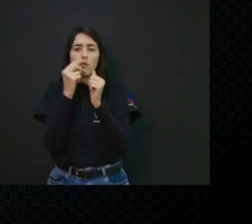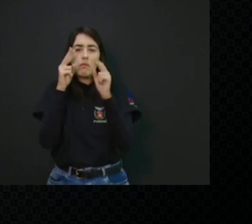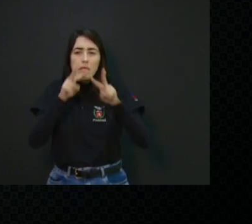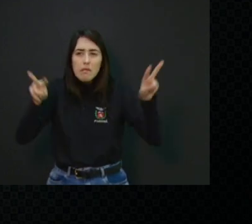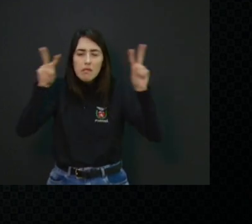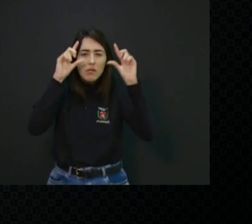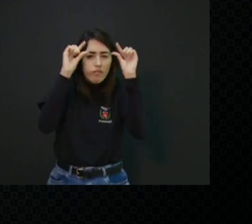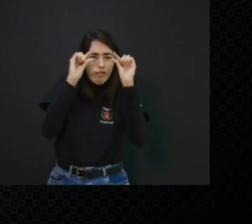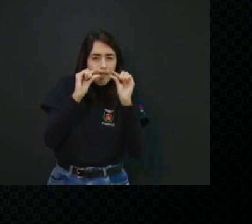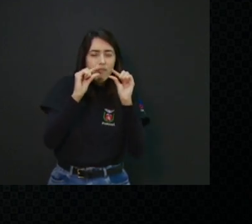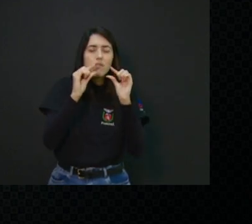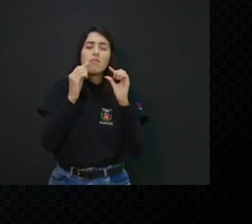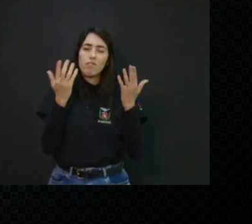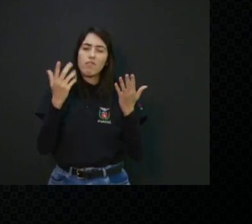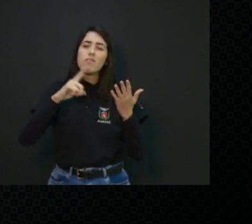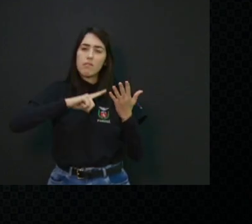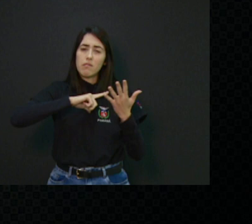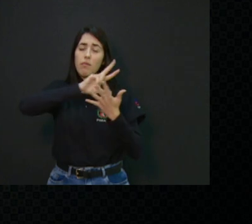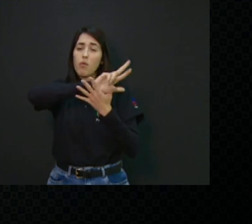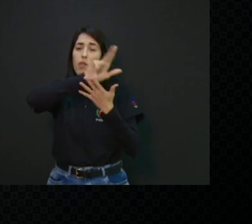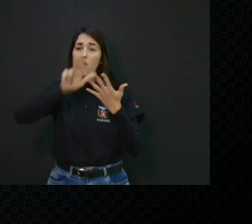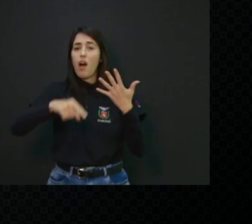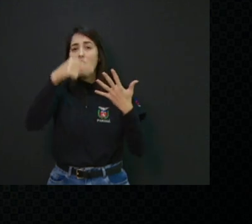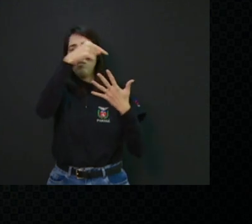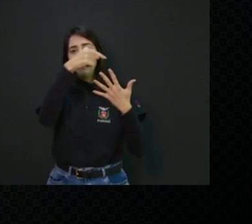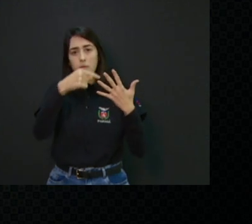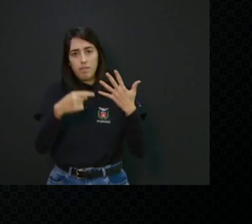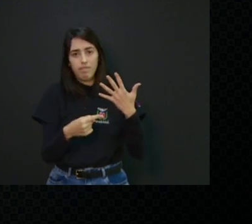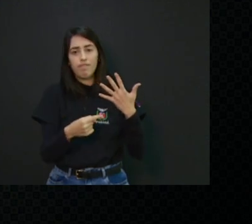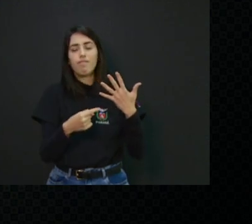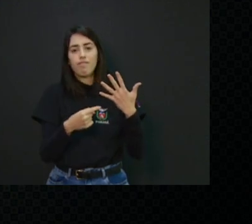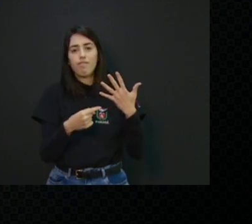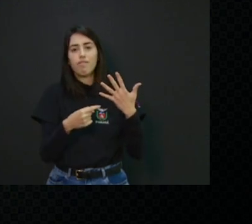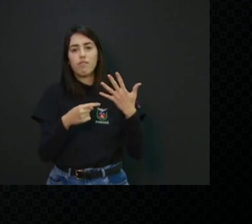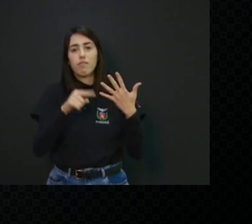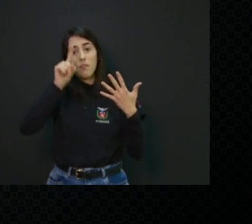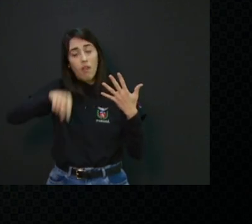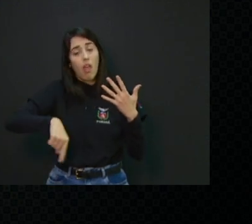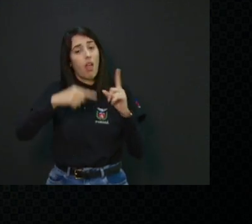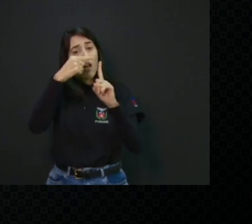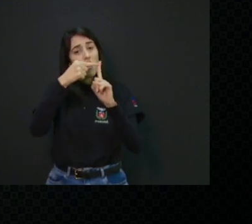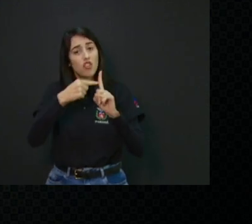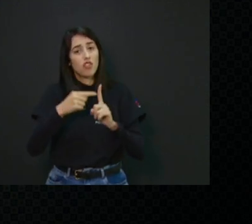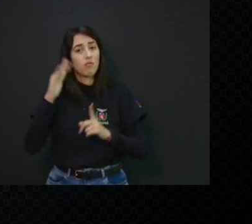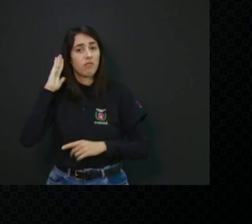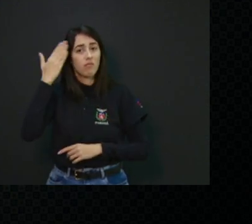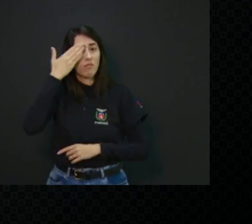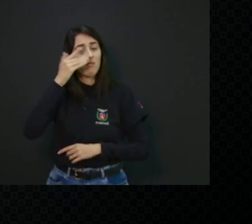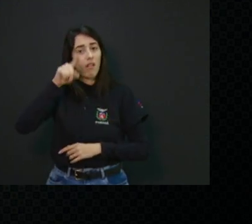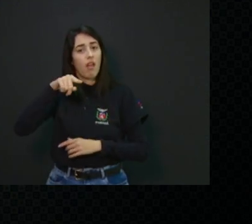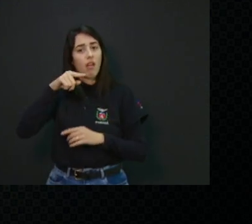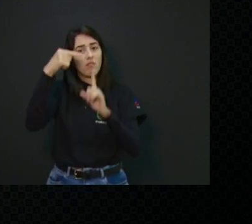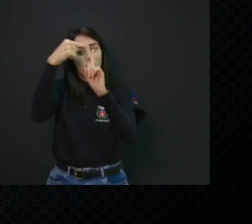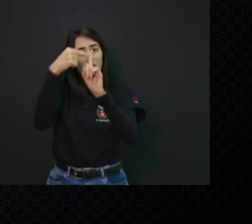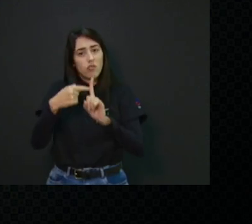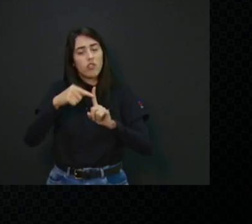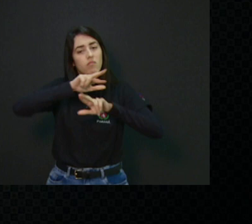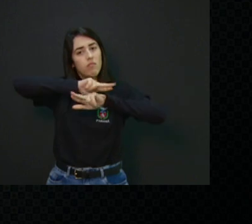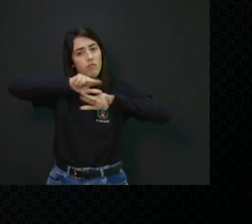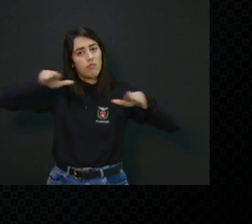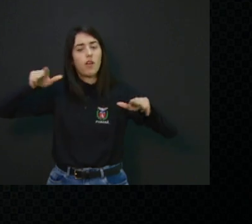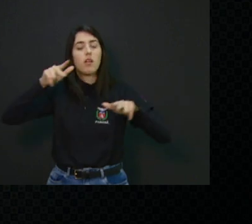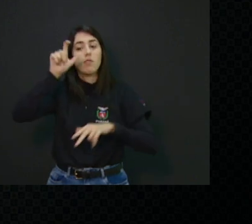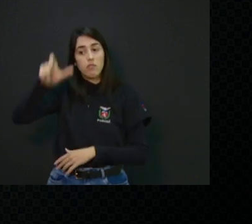com resíduo visual, todos esses são os tipos de surdo-cegueira. Entra na classificação de pessoa